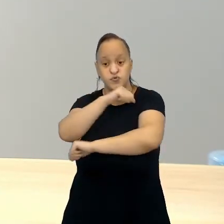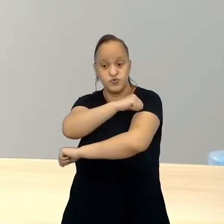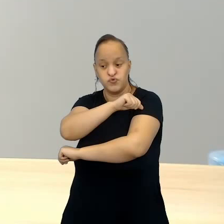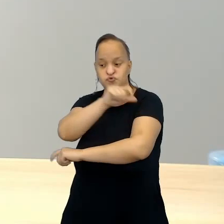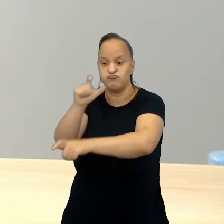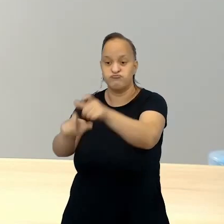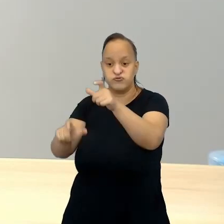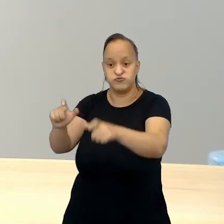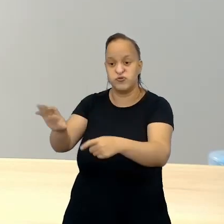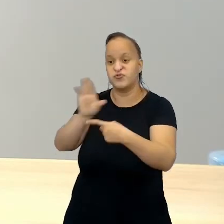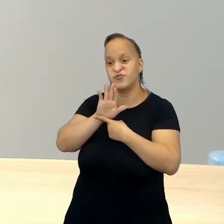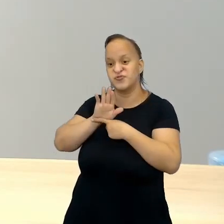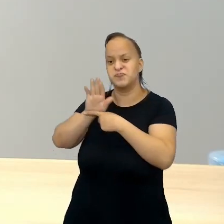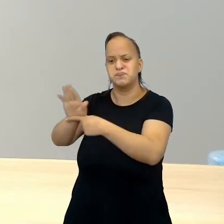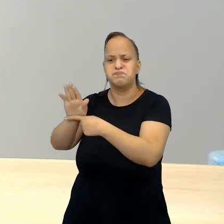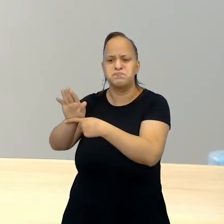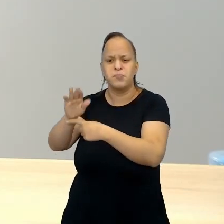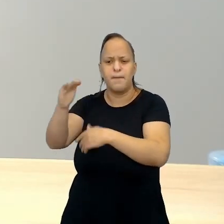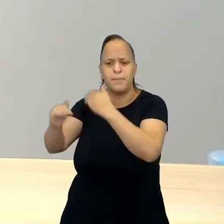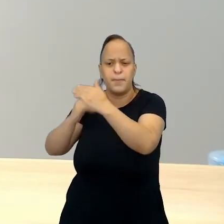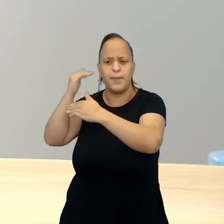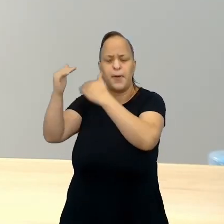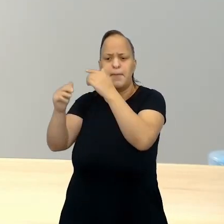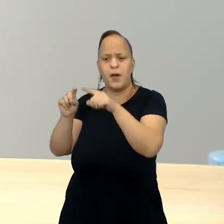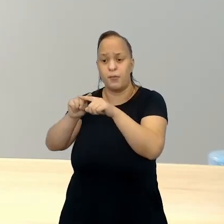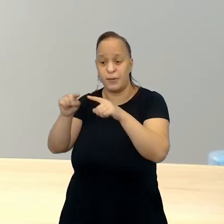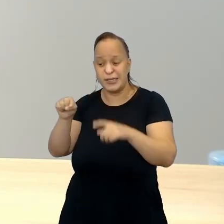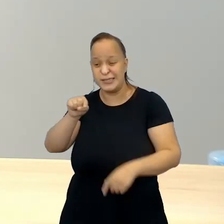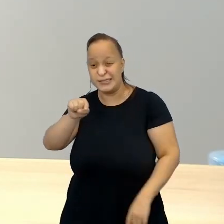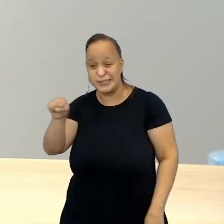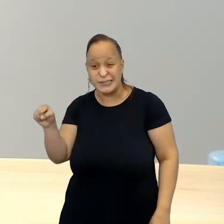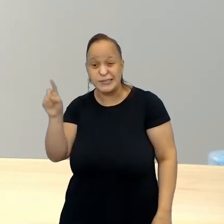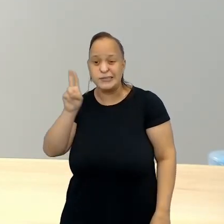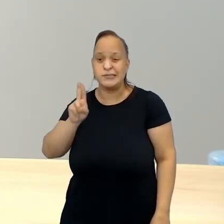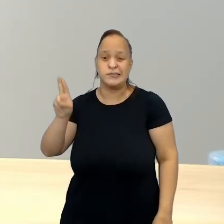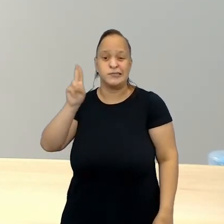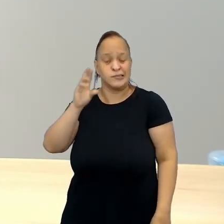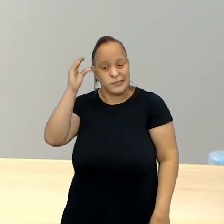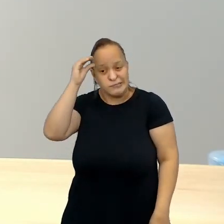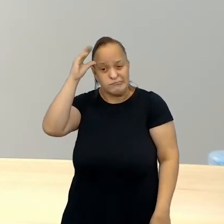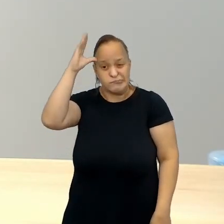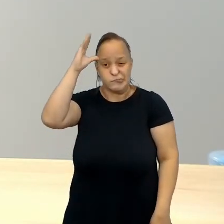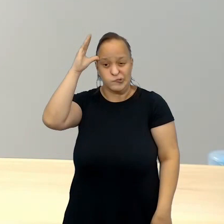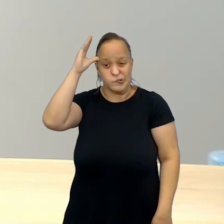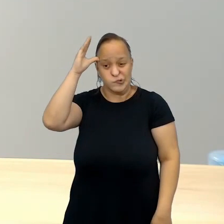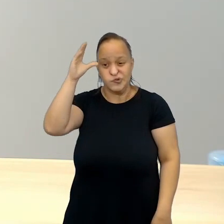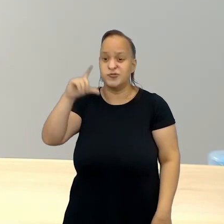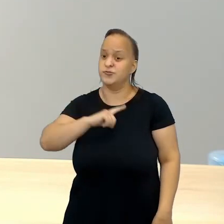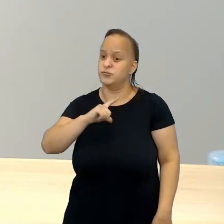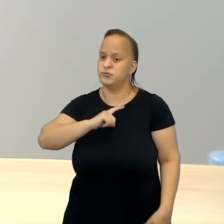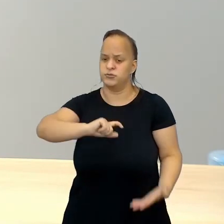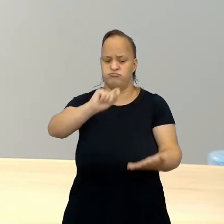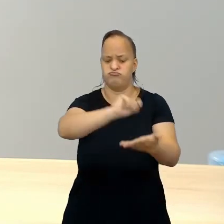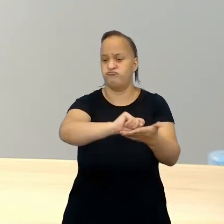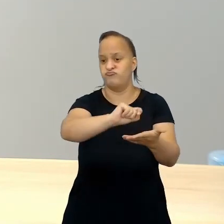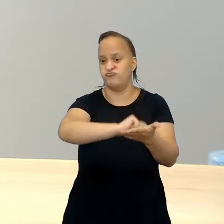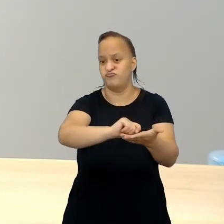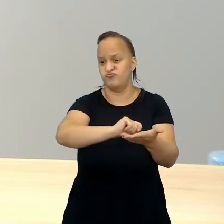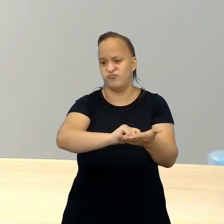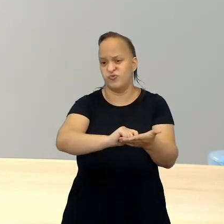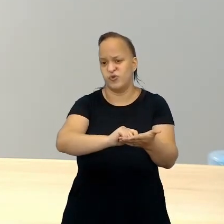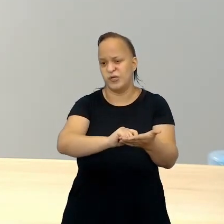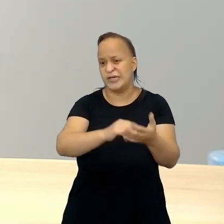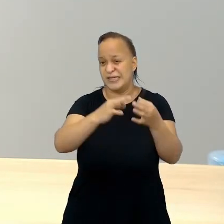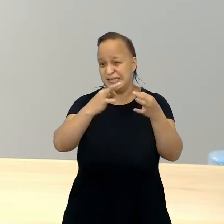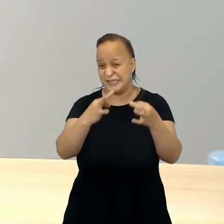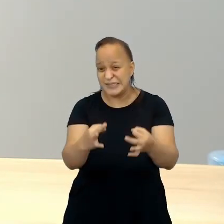eles utilizam isso? Será que eles têm conhecimento suficiente para usar o diário como além de um caderno,